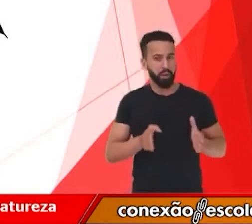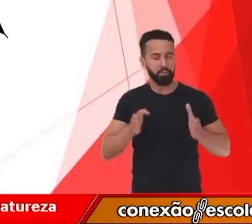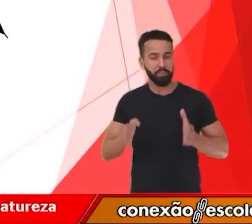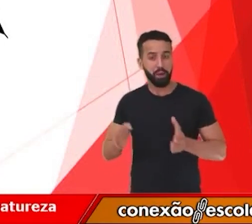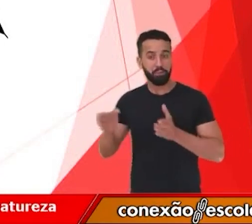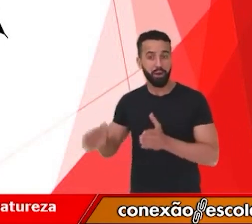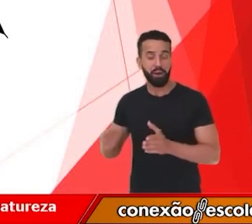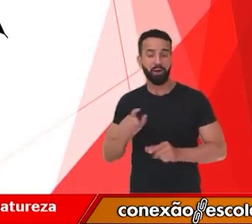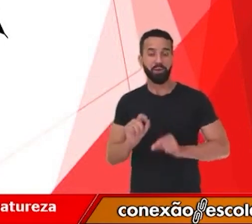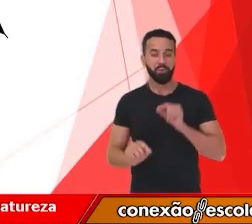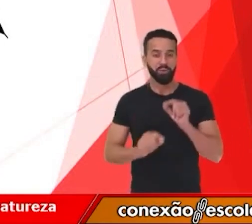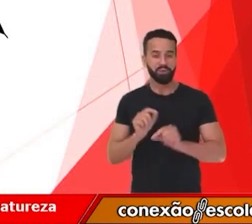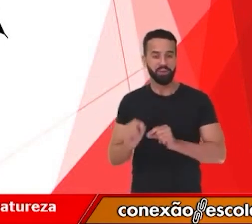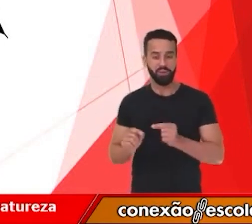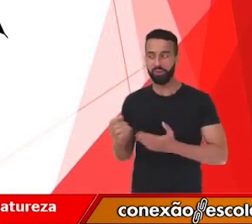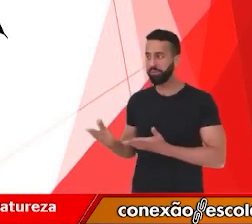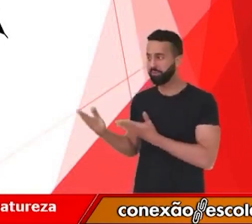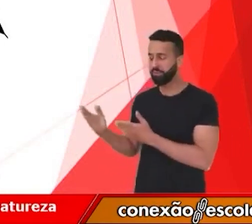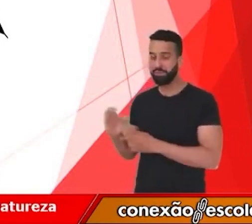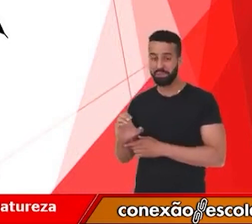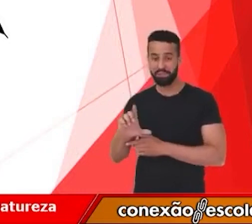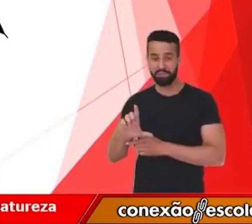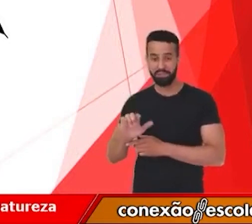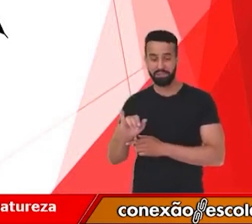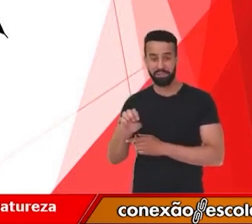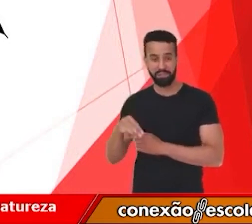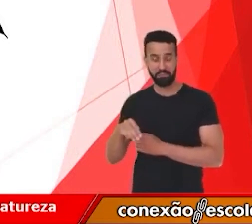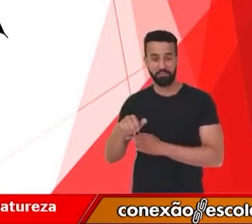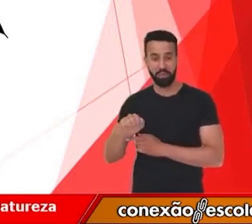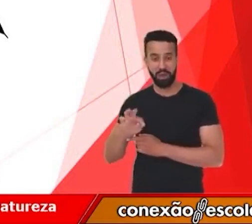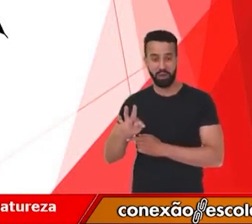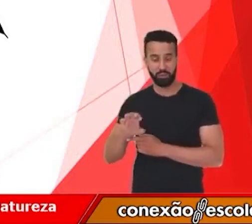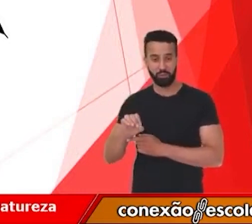ciência chamada climatologia.